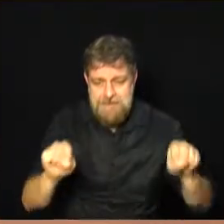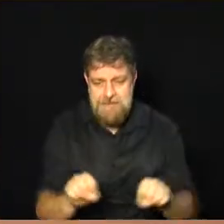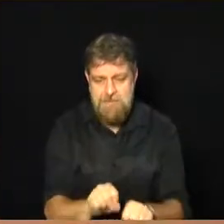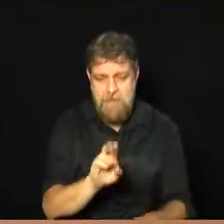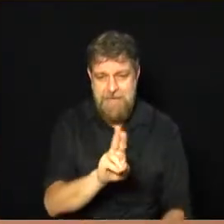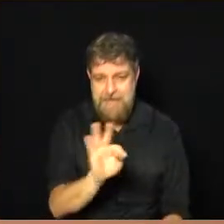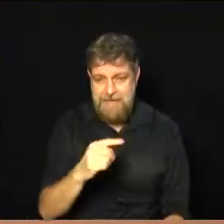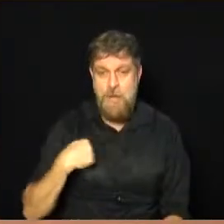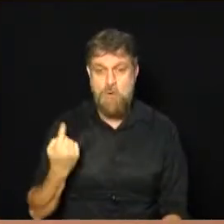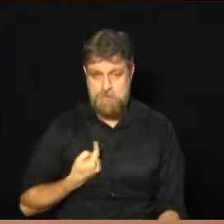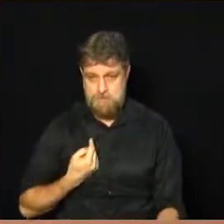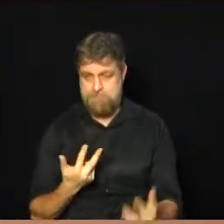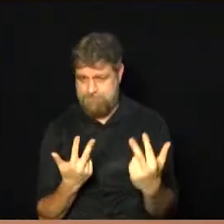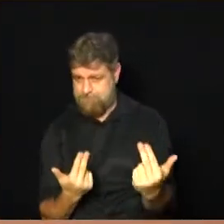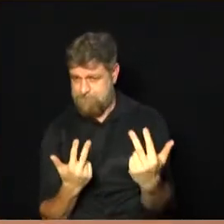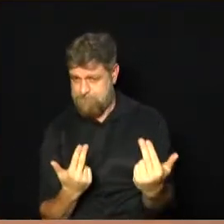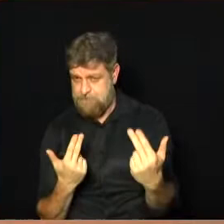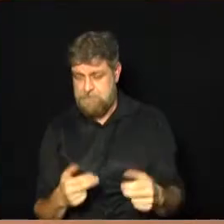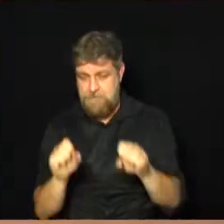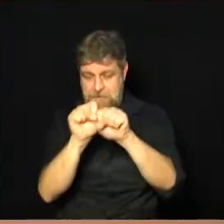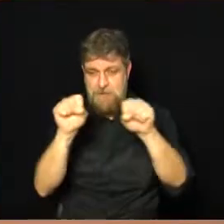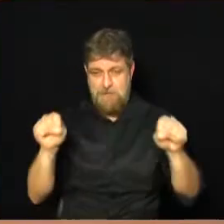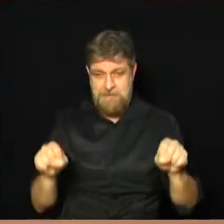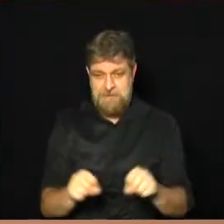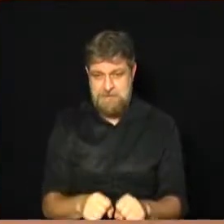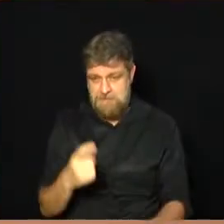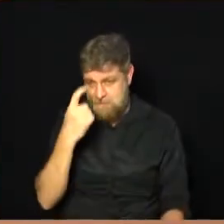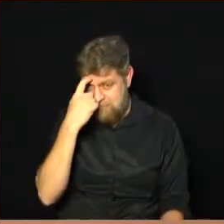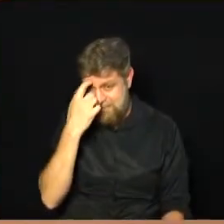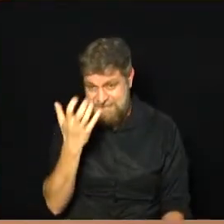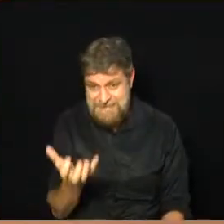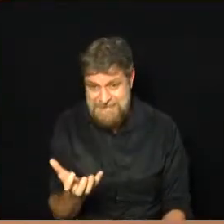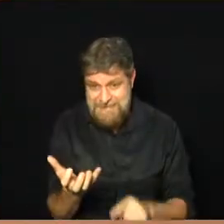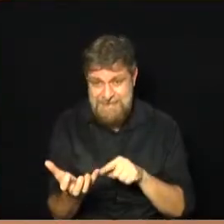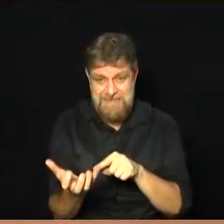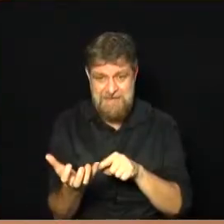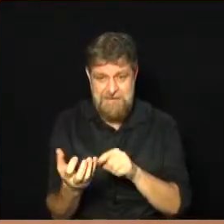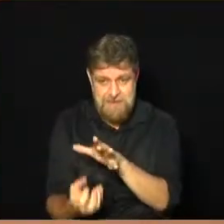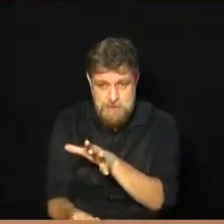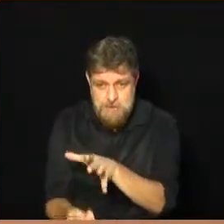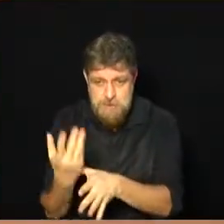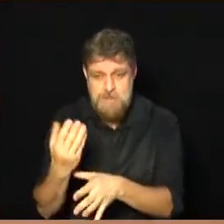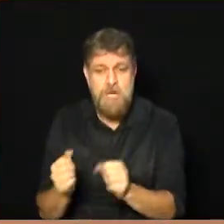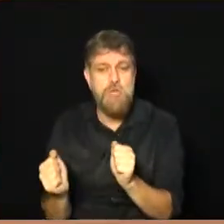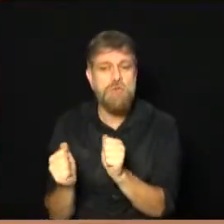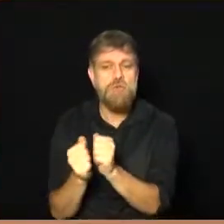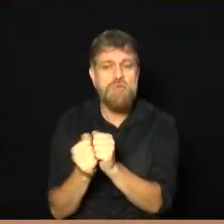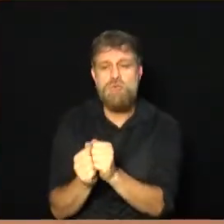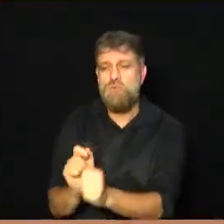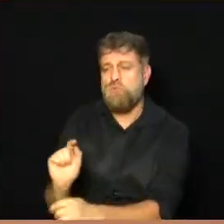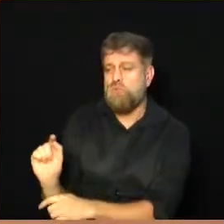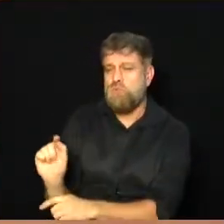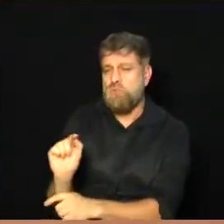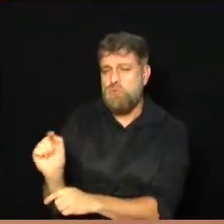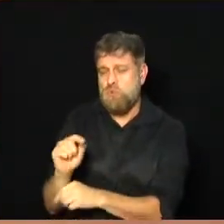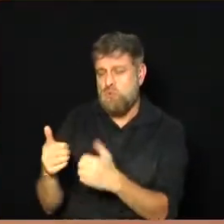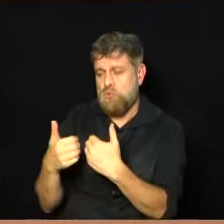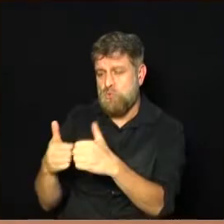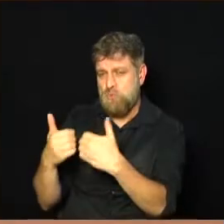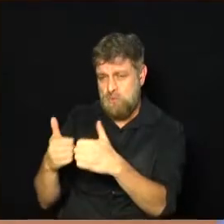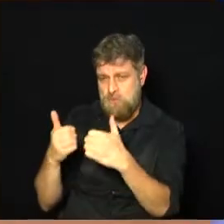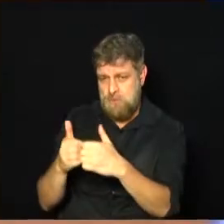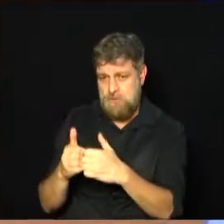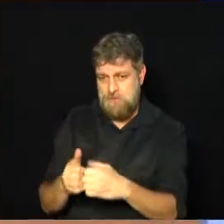assim, ele tem um sistema de inteligência que vai ser implantado junto com os ônibus que comporão